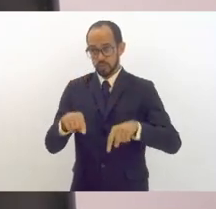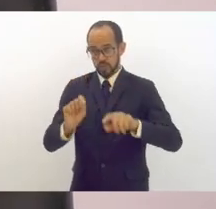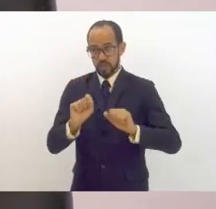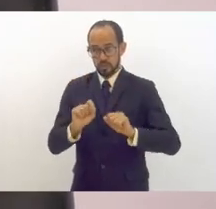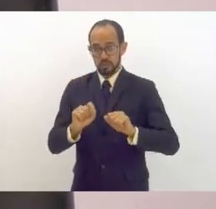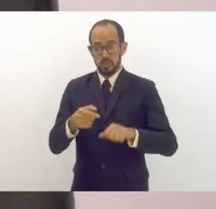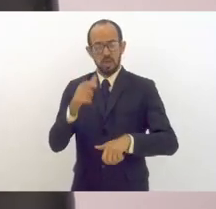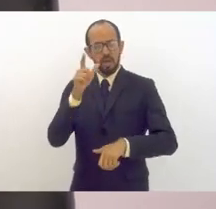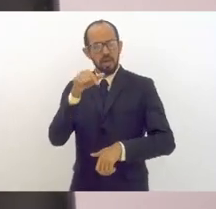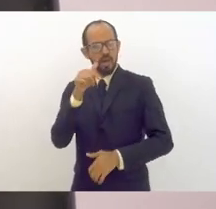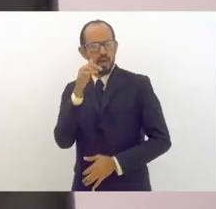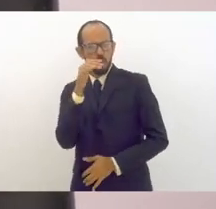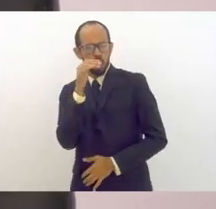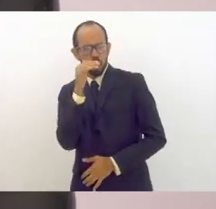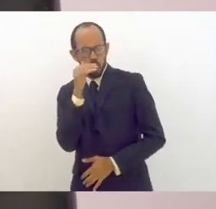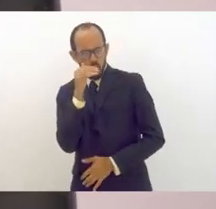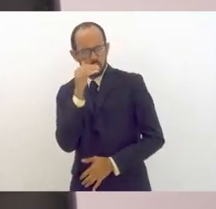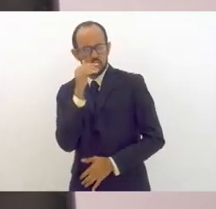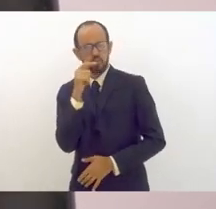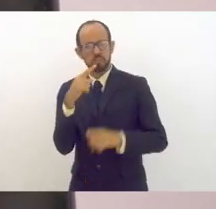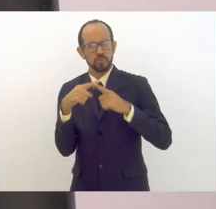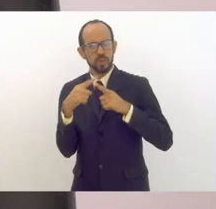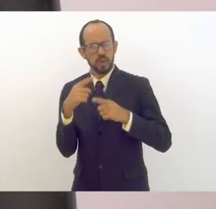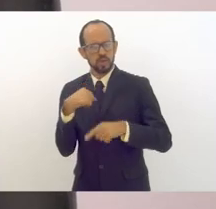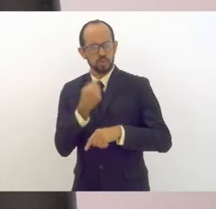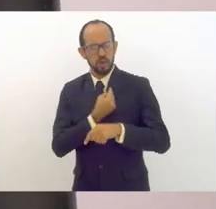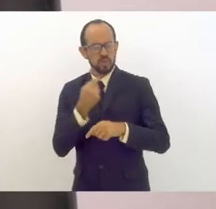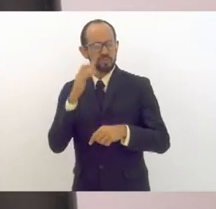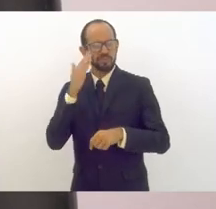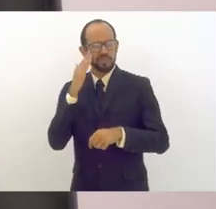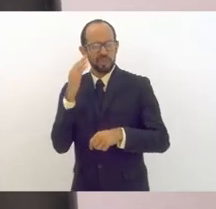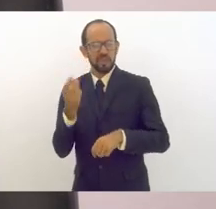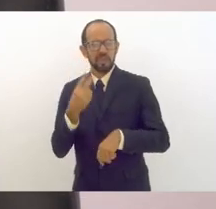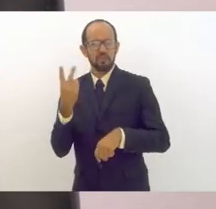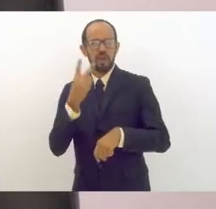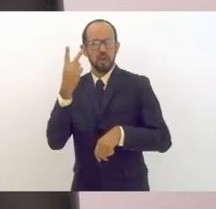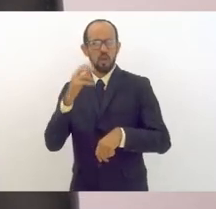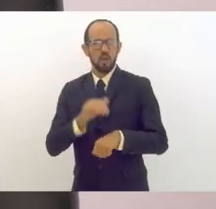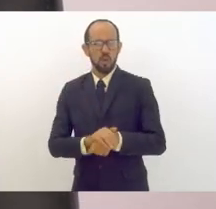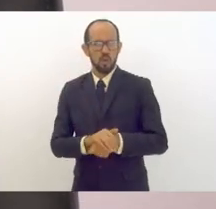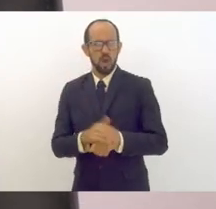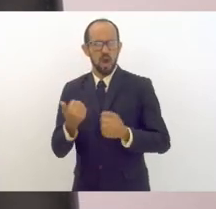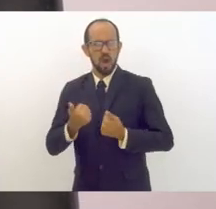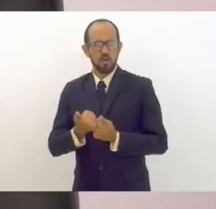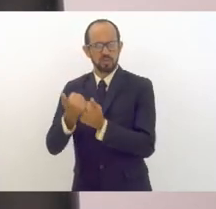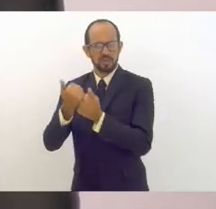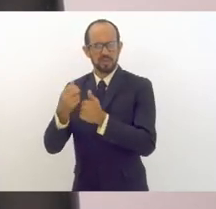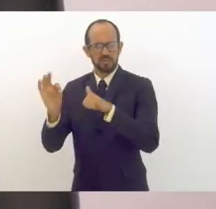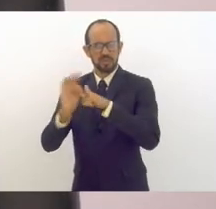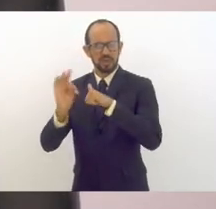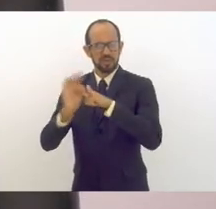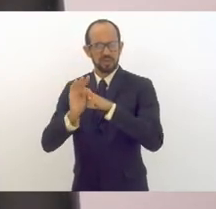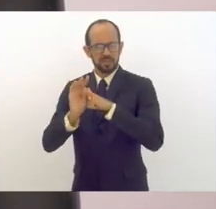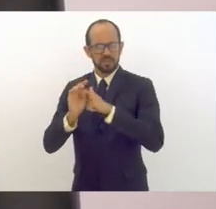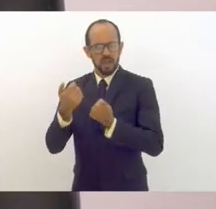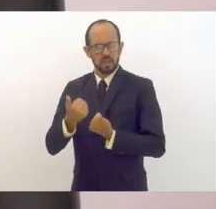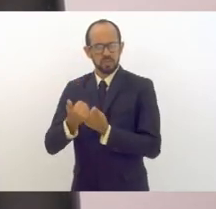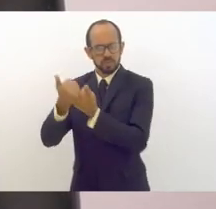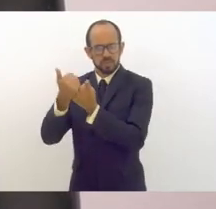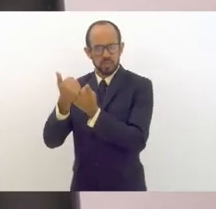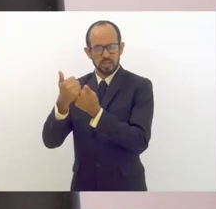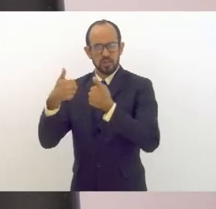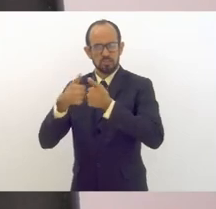acho curioso o que a gente compreende como valorização. Porque, para mim, auxílio tecnológico, auxílio alimentação e